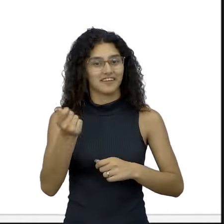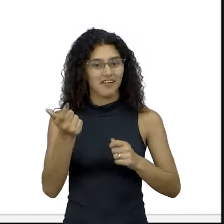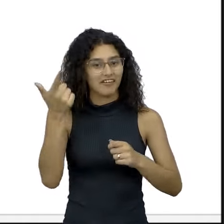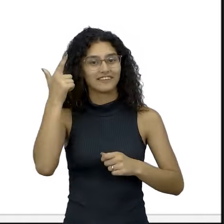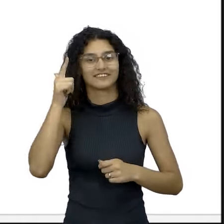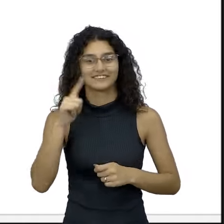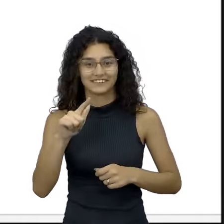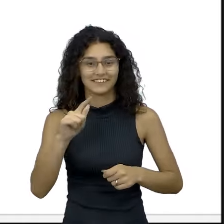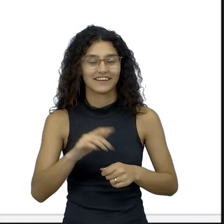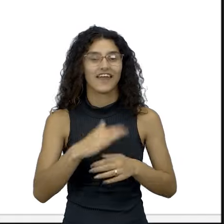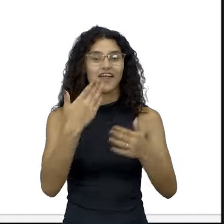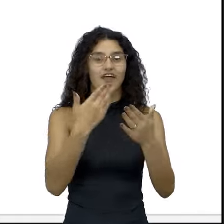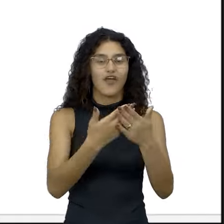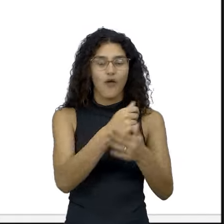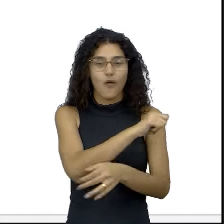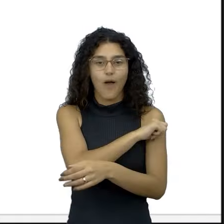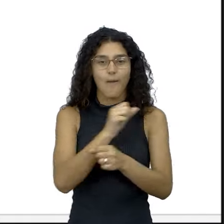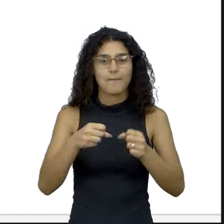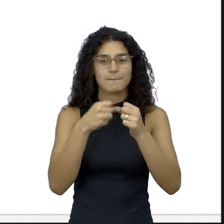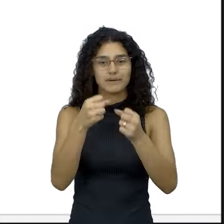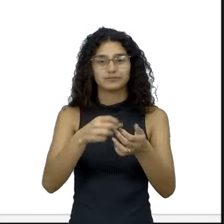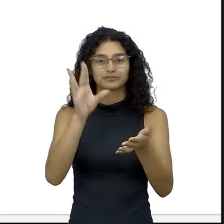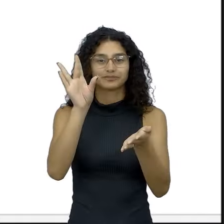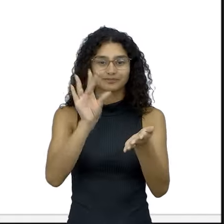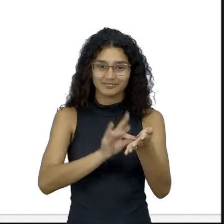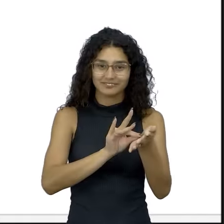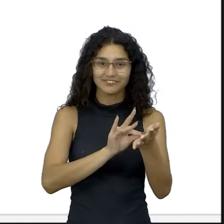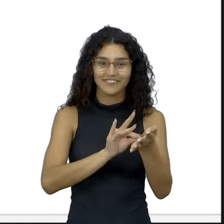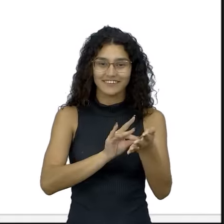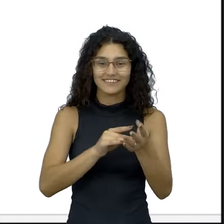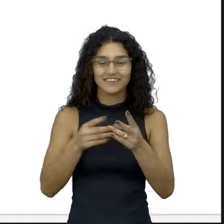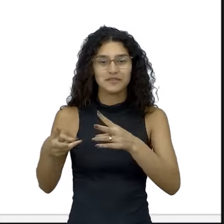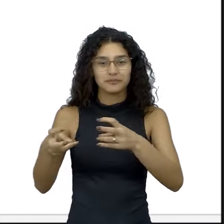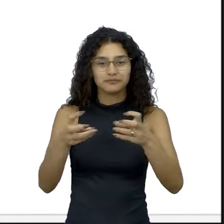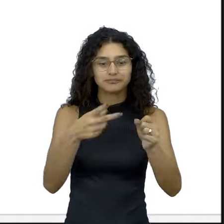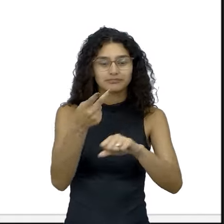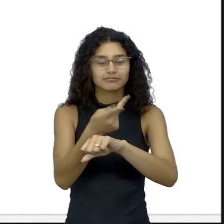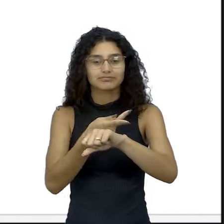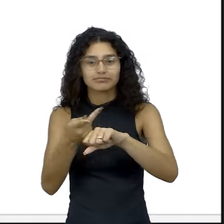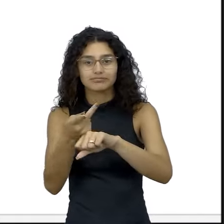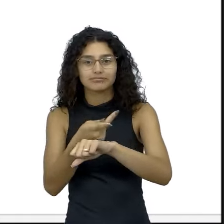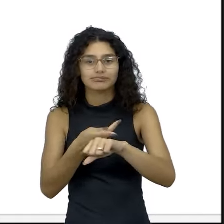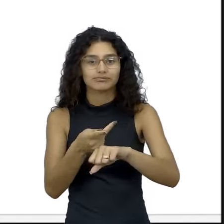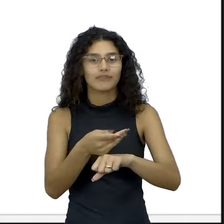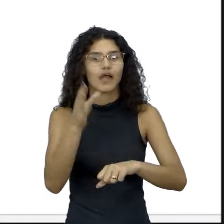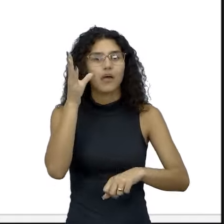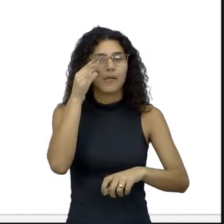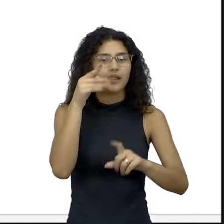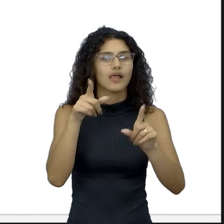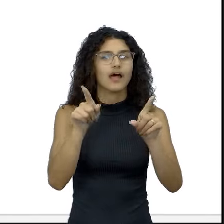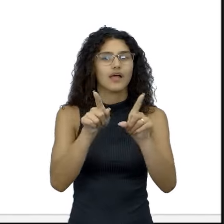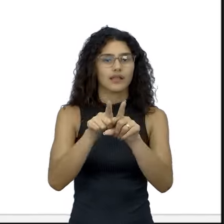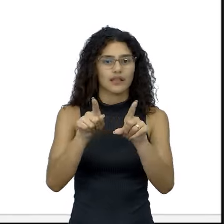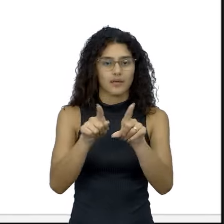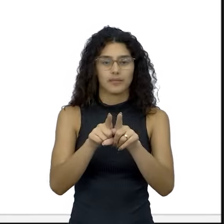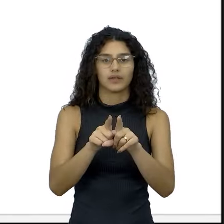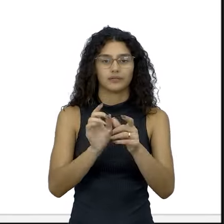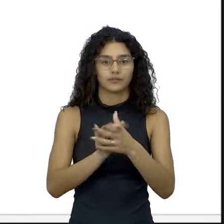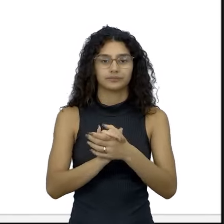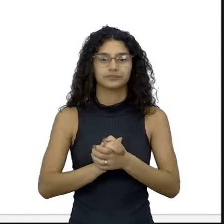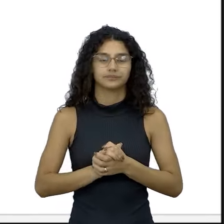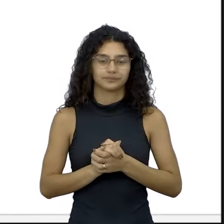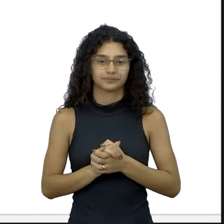aí, que os estudantes eles possam, de fato, navegar na Wikipédia e experimentar esses